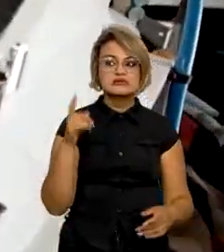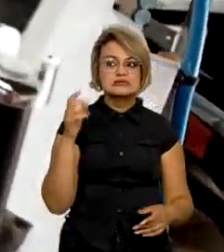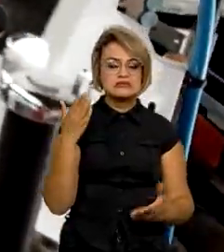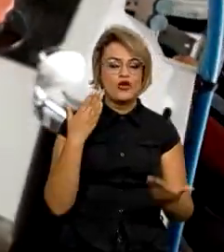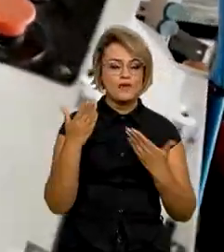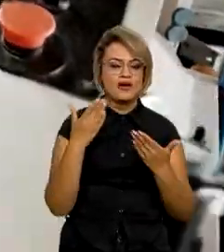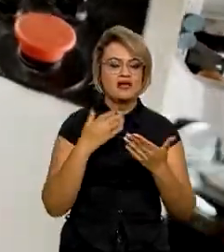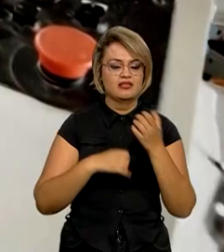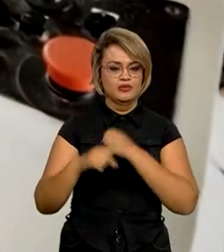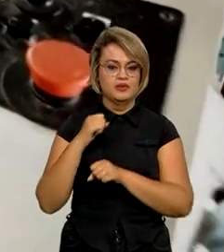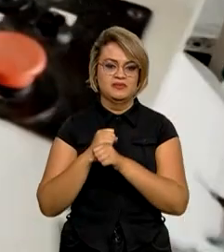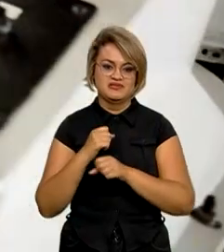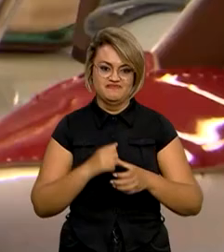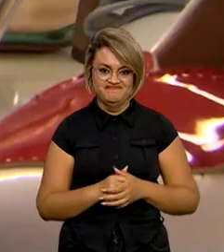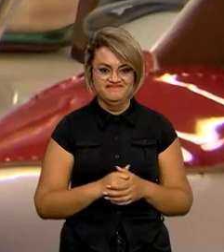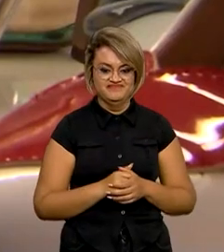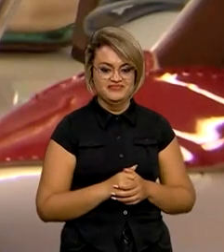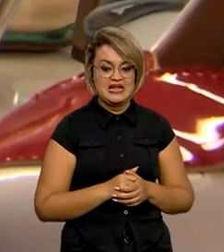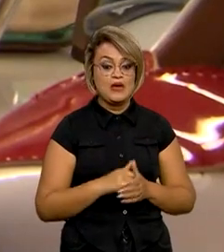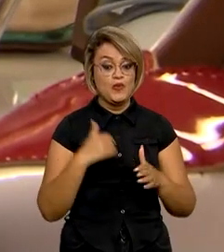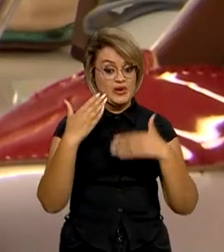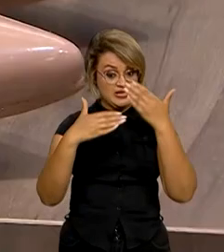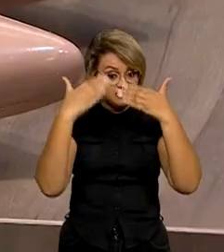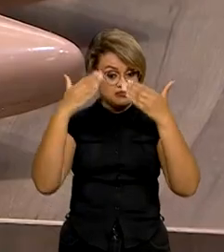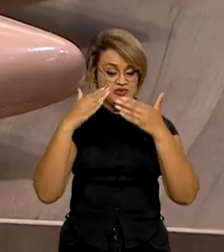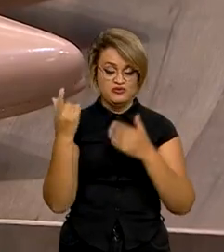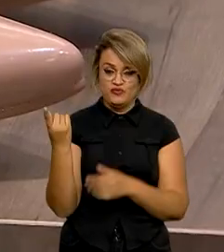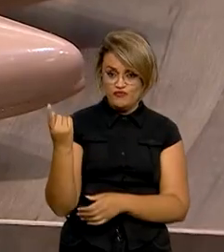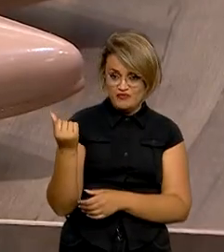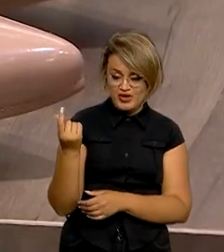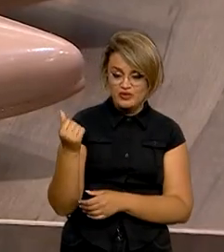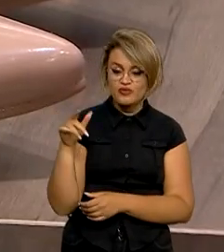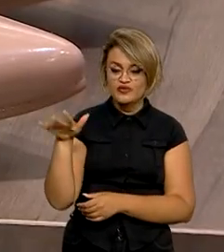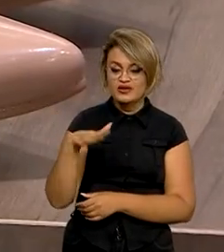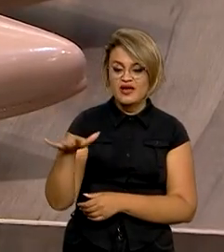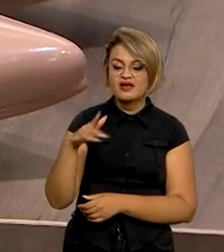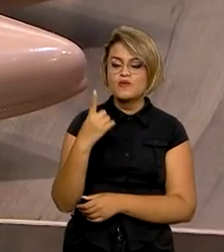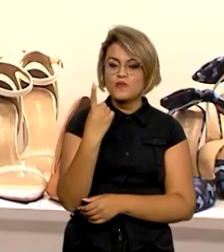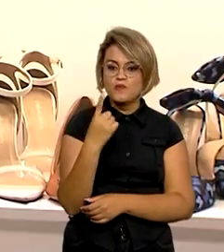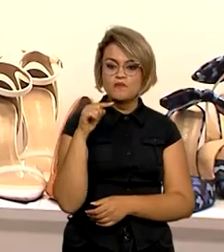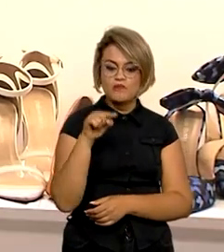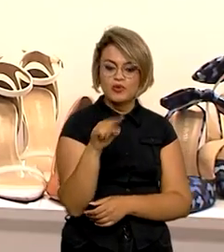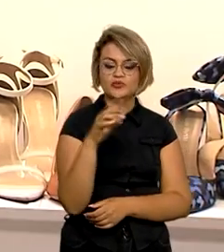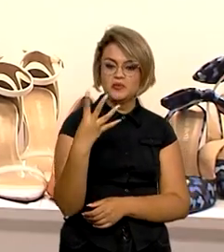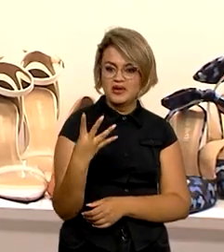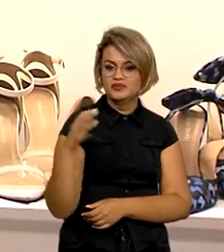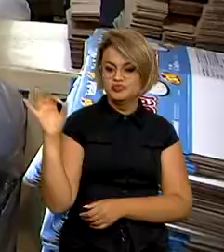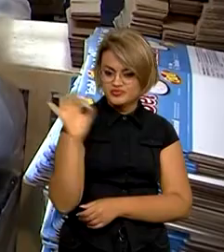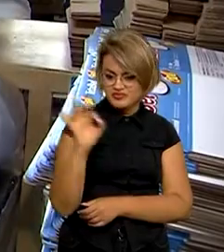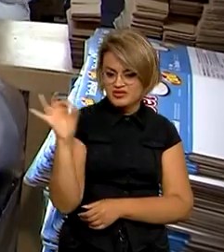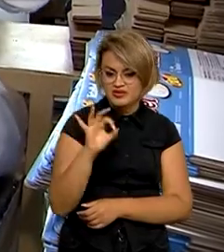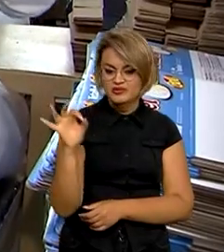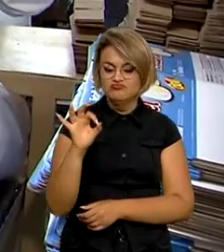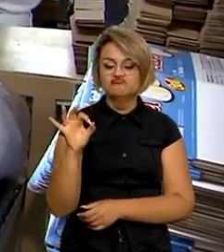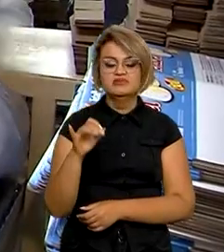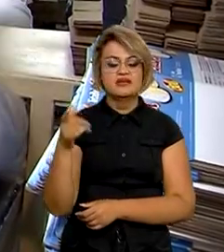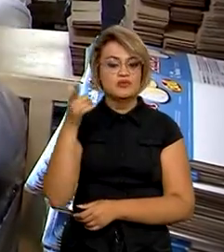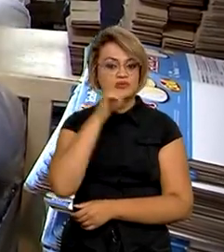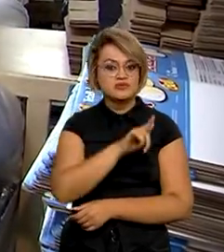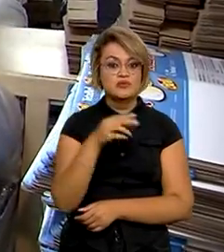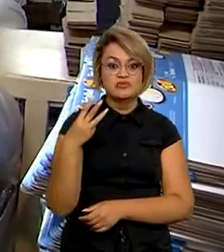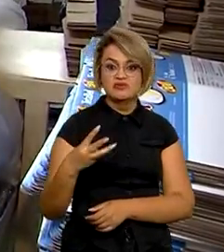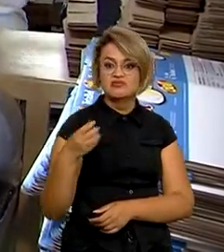de 2022. O crescimento do valor exportado foi de 1,4%, chegando a